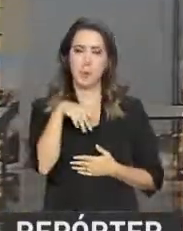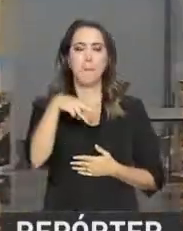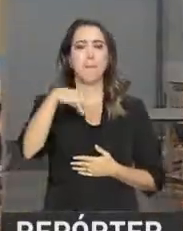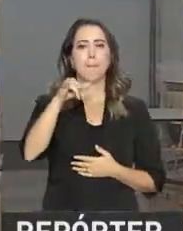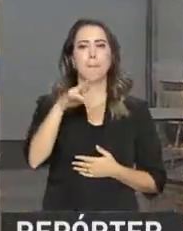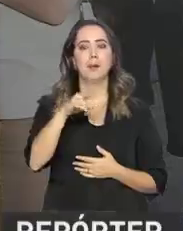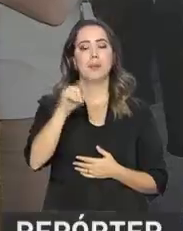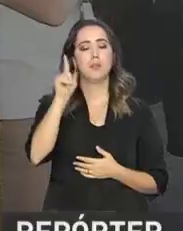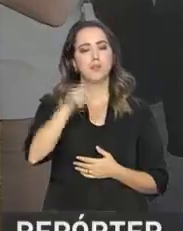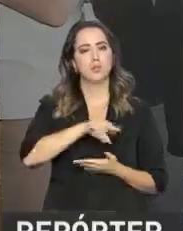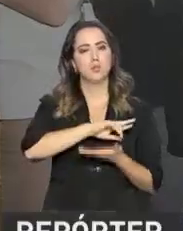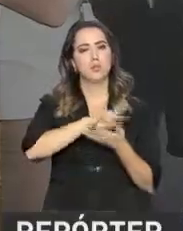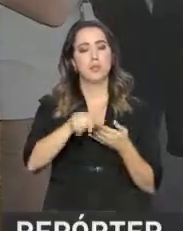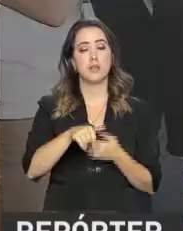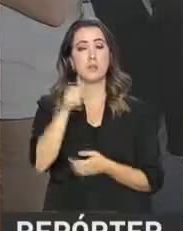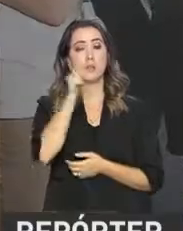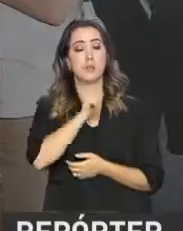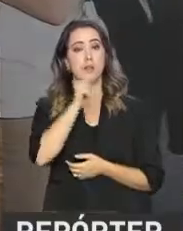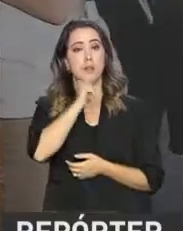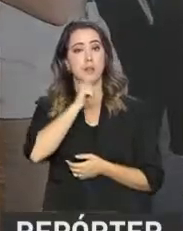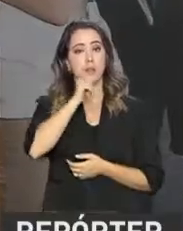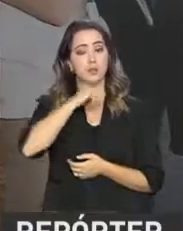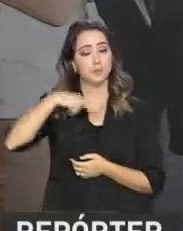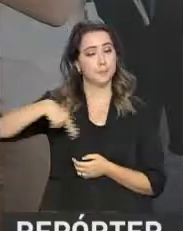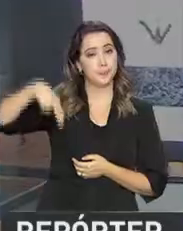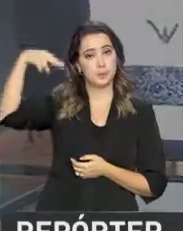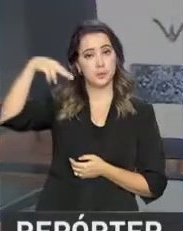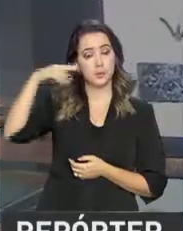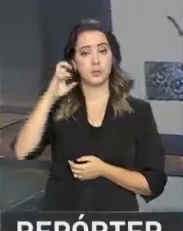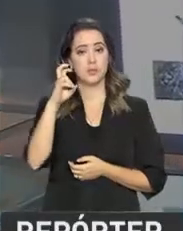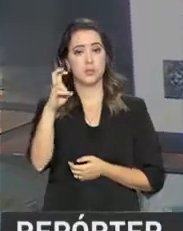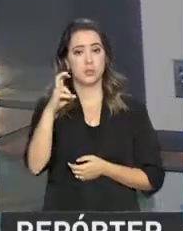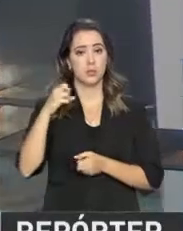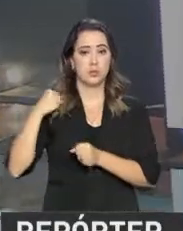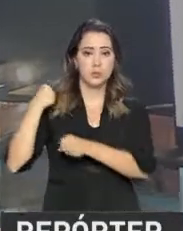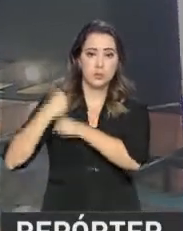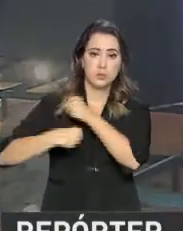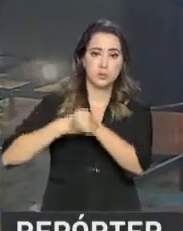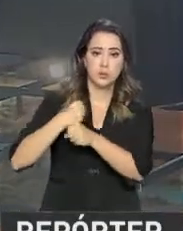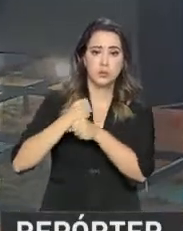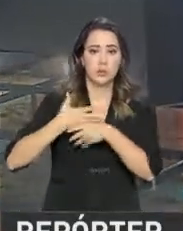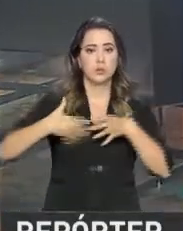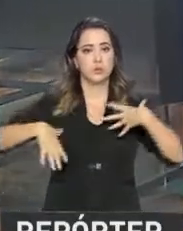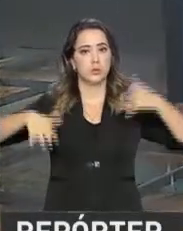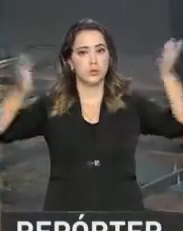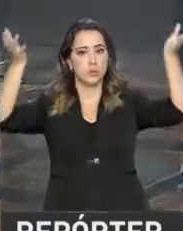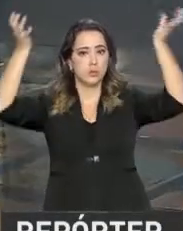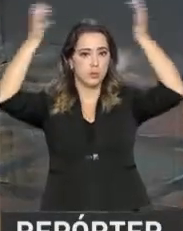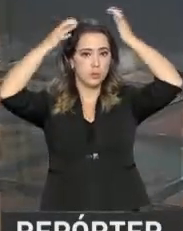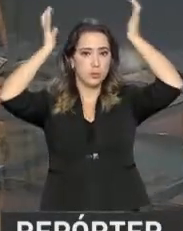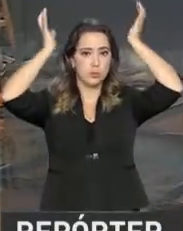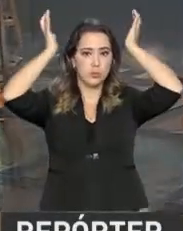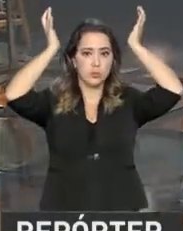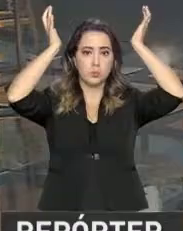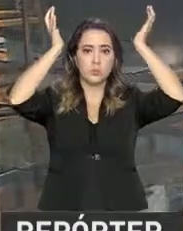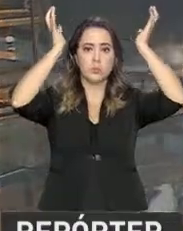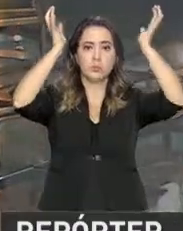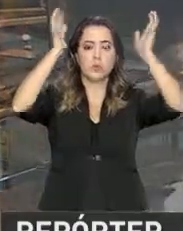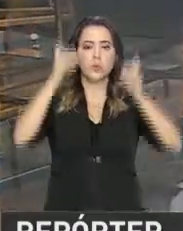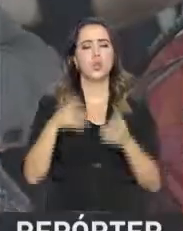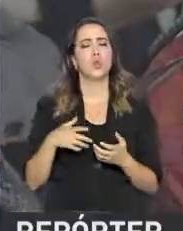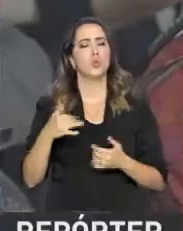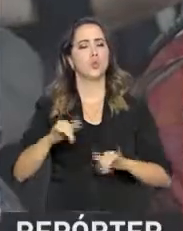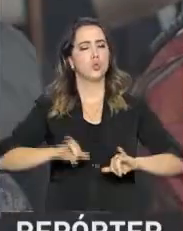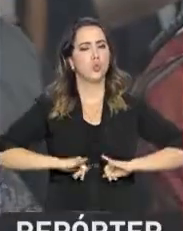mulheres nordestinas que ao longo de quase 5 séculos carregam uma lata na cabeça e sofrem com a falta de chuva na